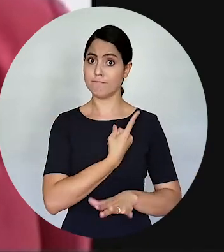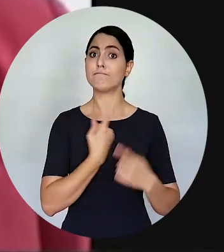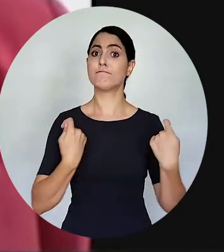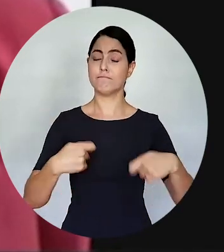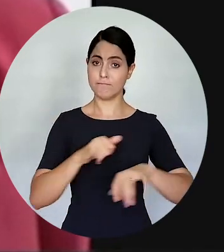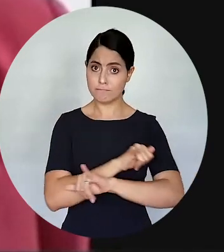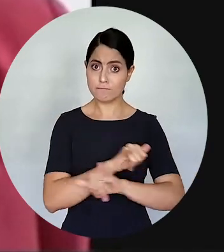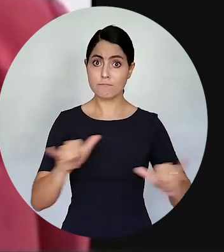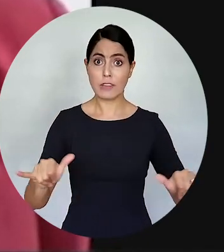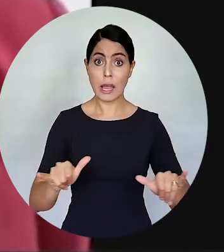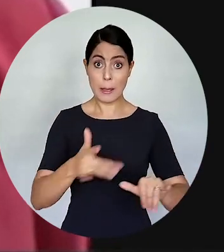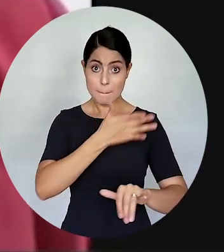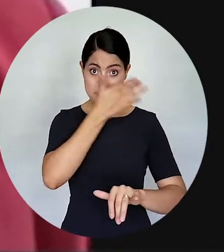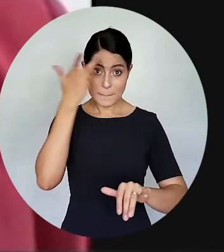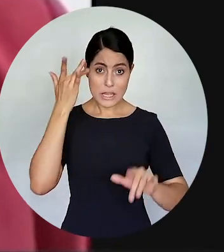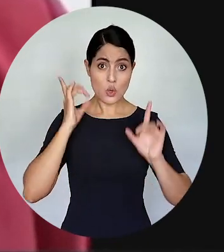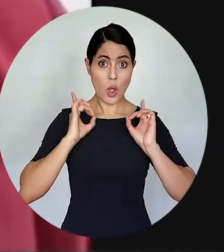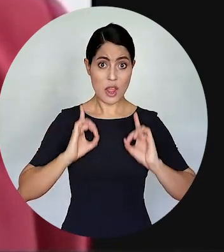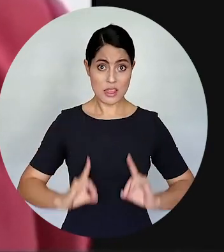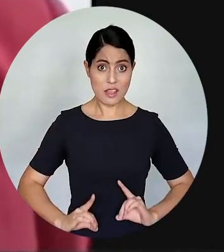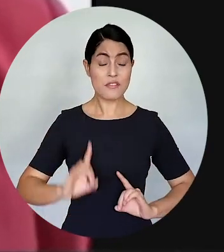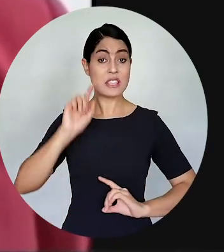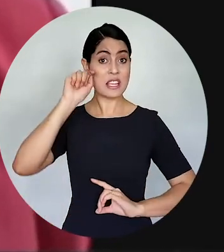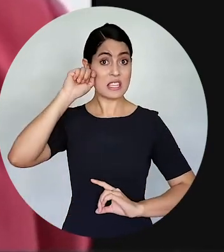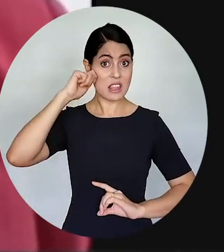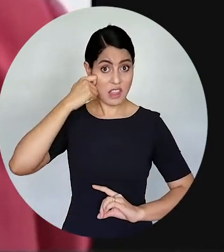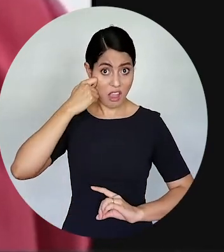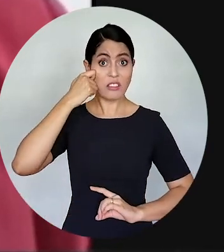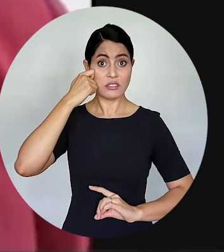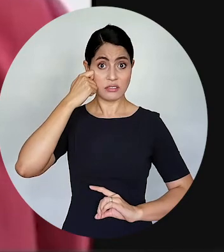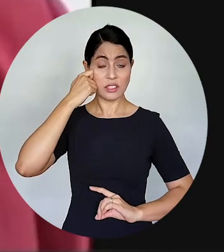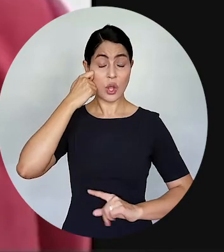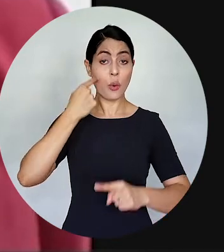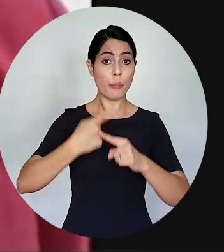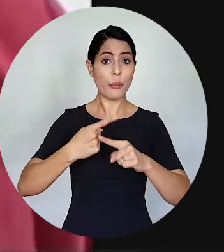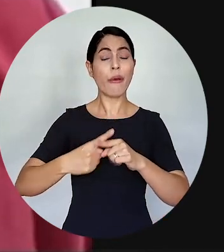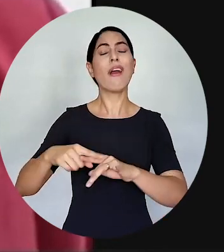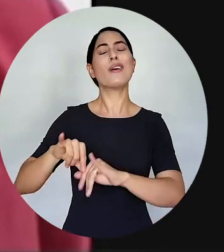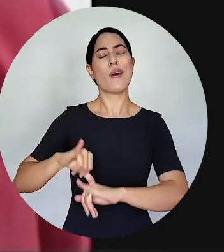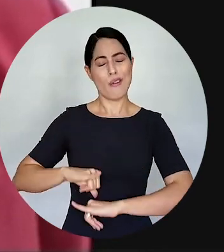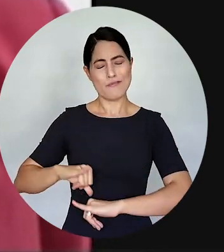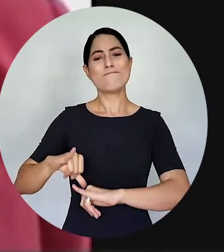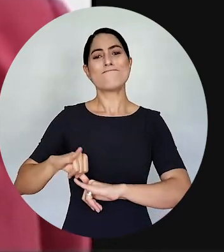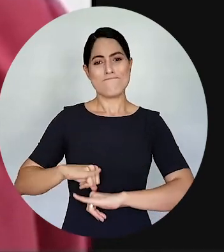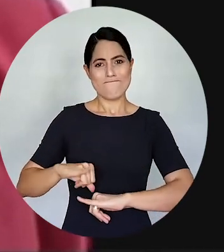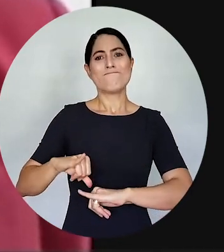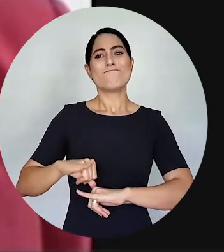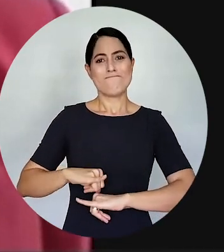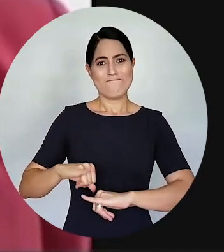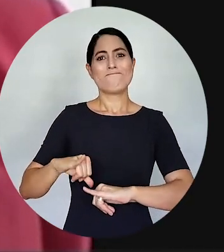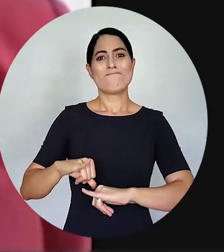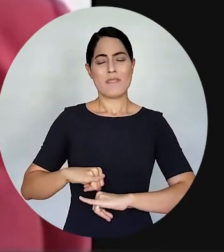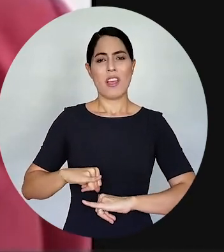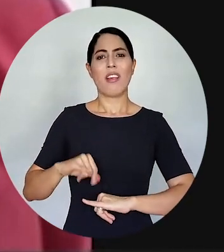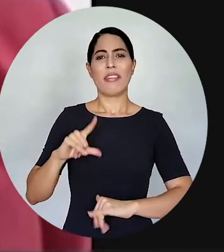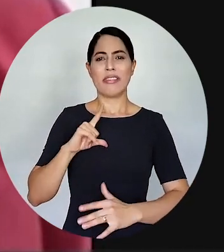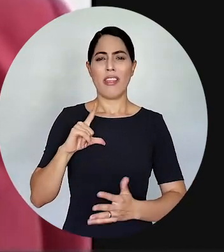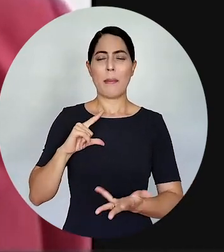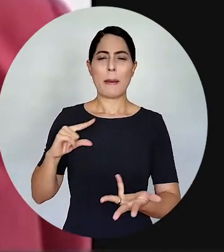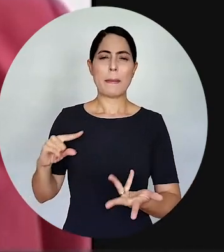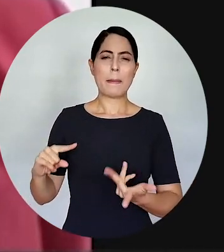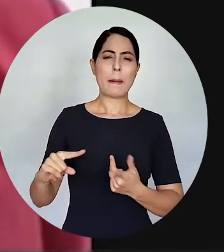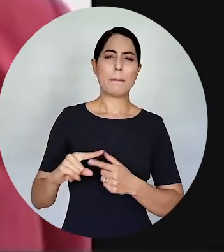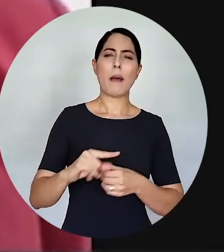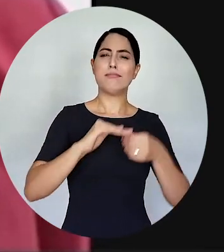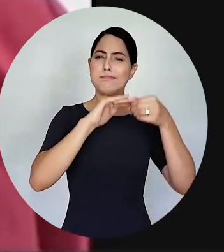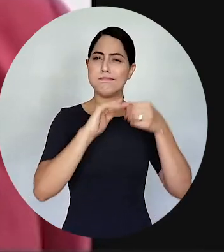É importante a gente falar daquelas pessoas com deficiência negras que sofrem também, né,